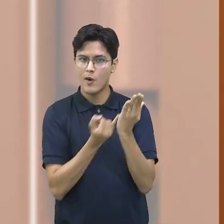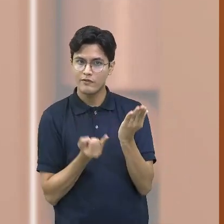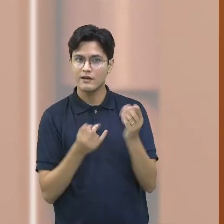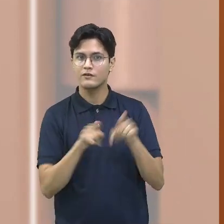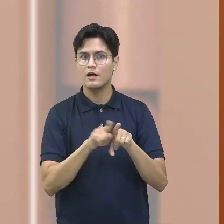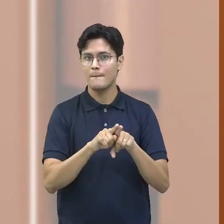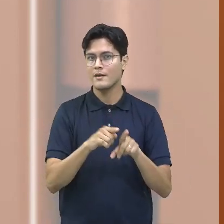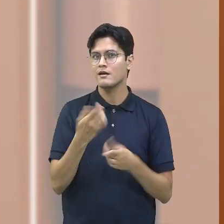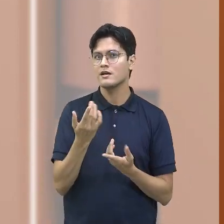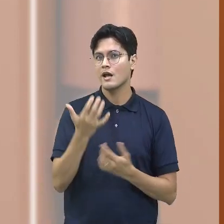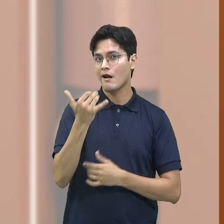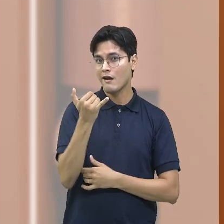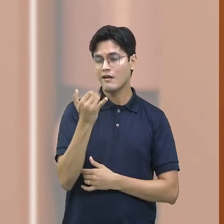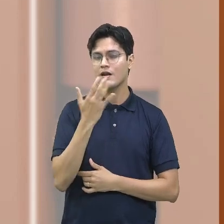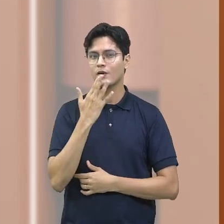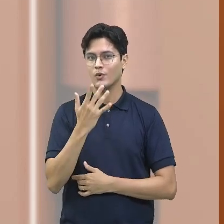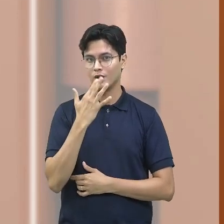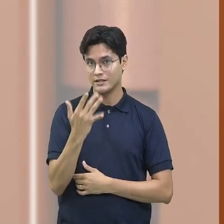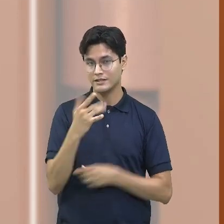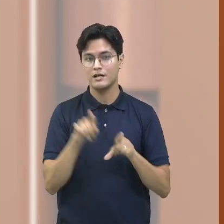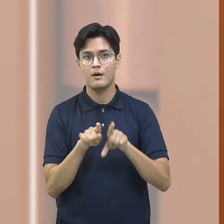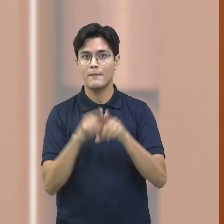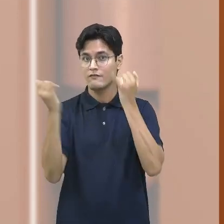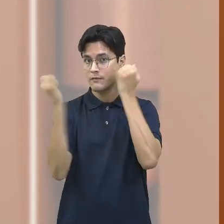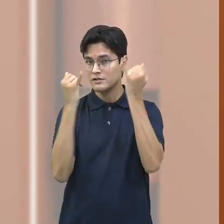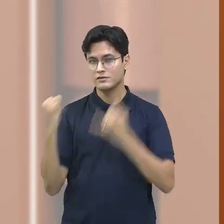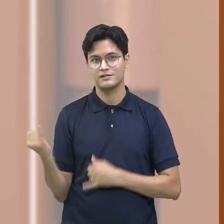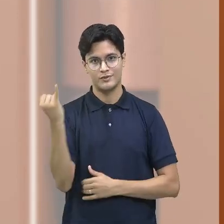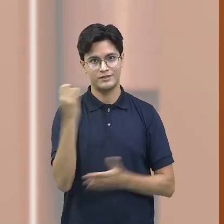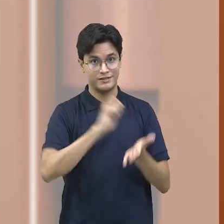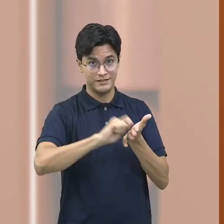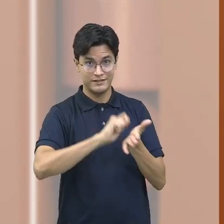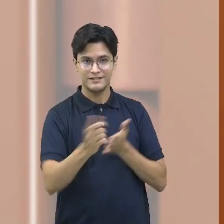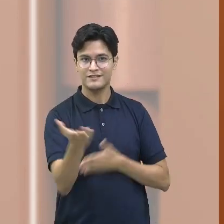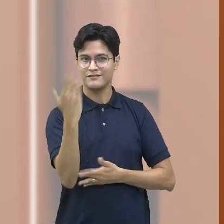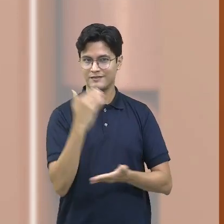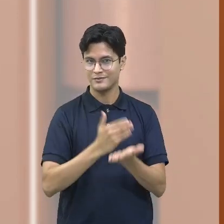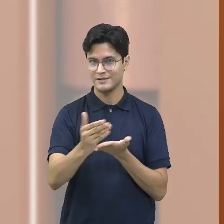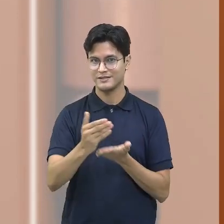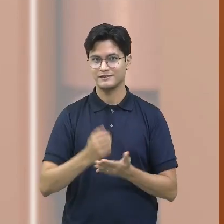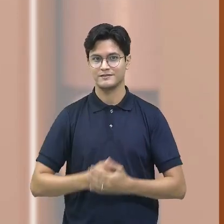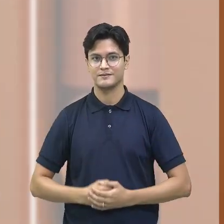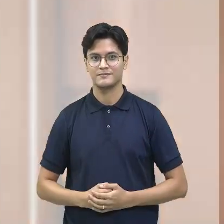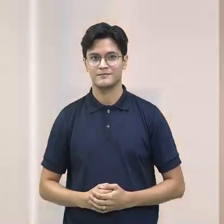coloridas, tome nota dos pontos importantes e vamos à aula.